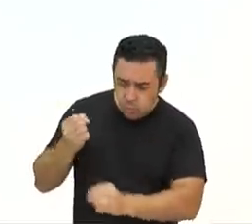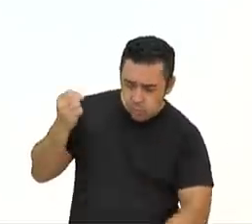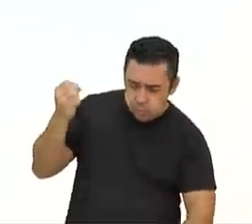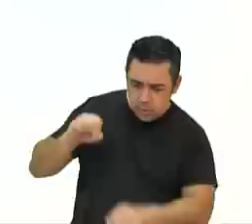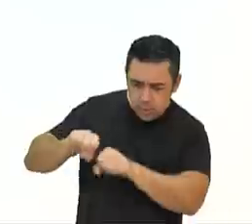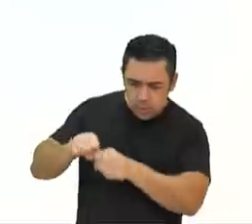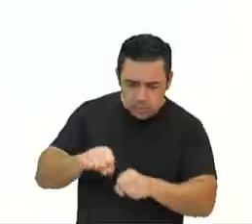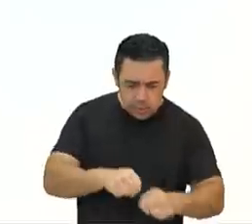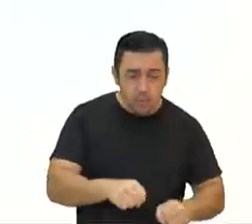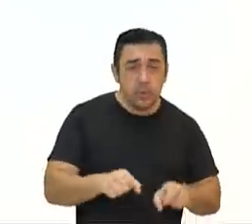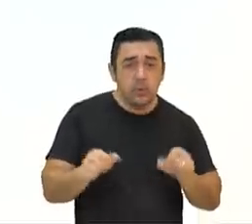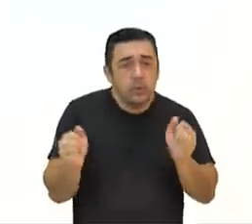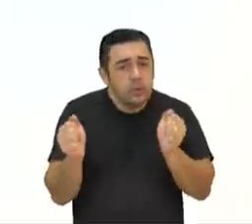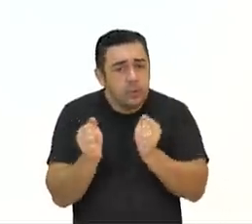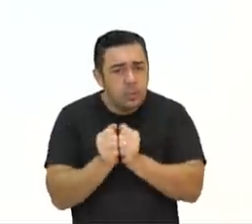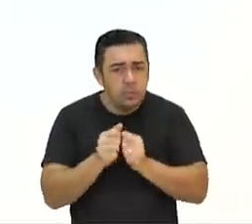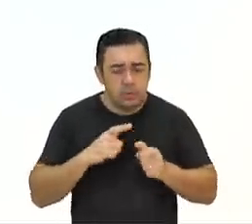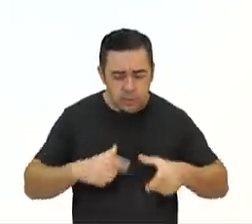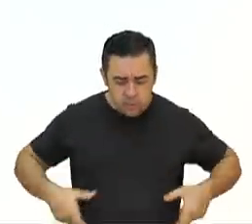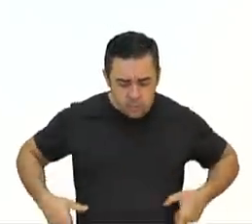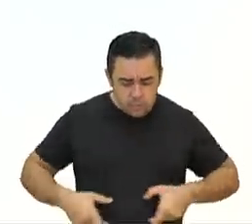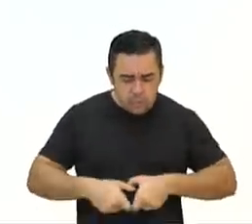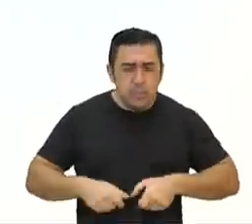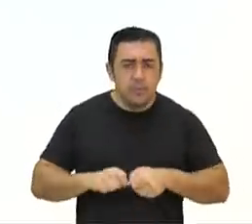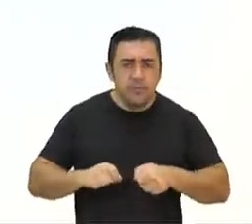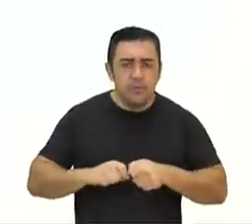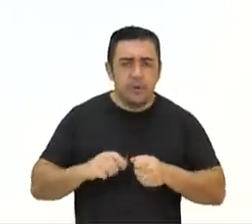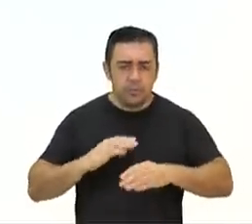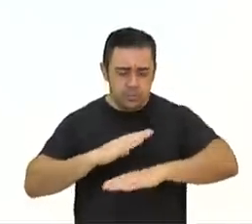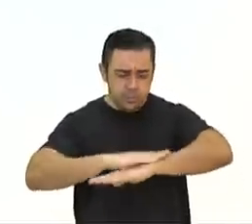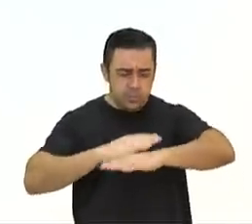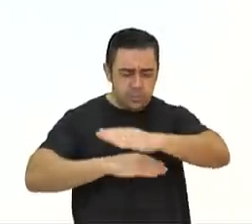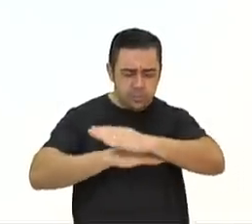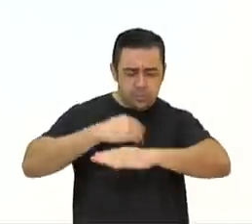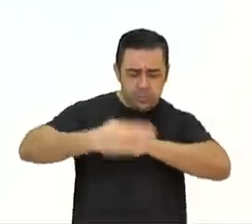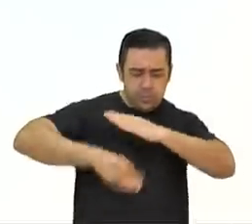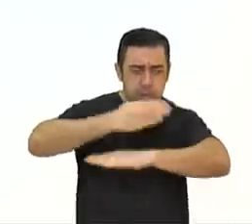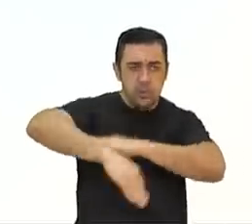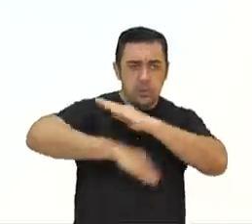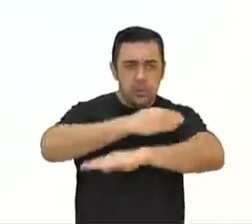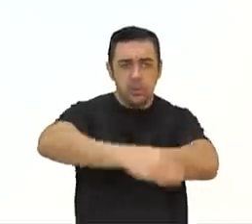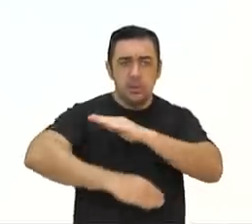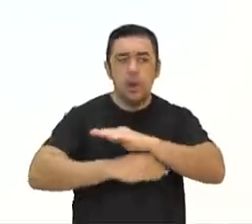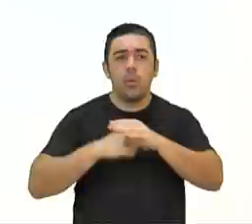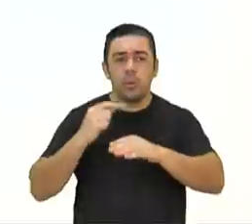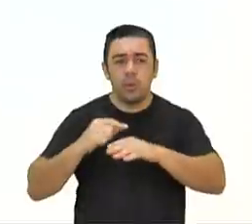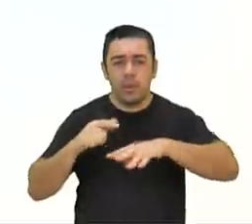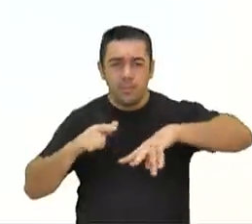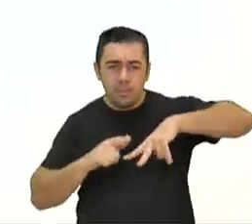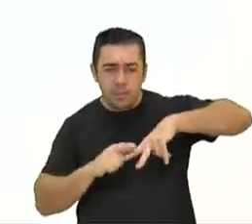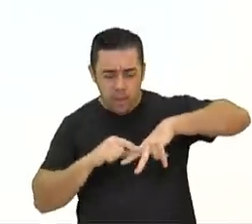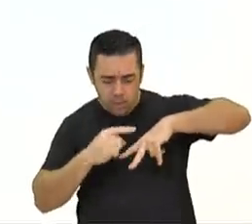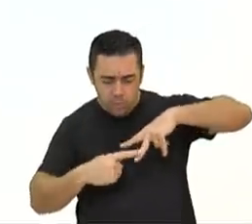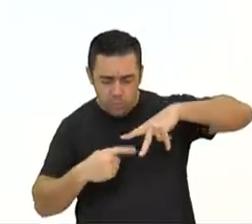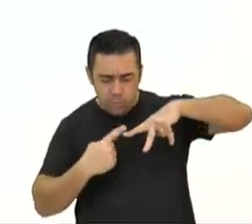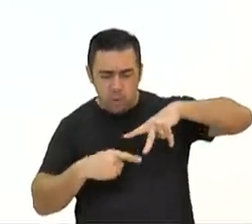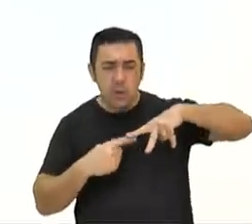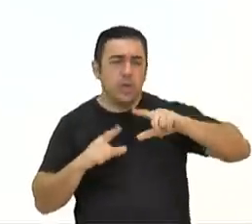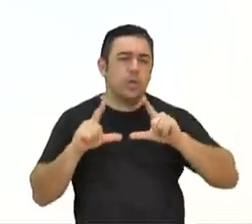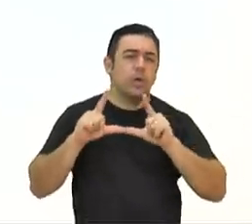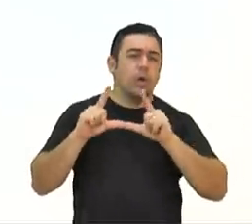seu cinto de pano, improvisou uma tala, imobilizando minha perna. A dor diminuiu muito